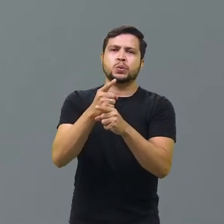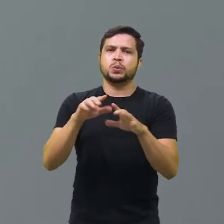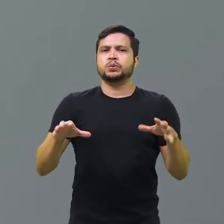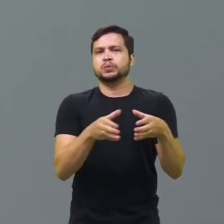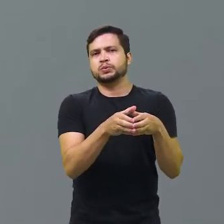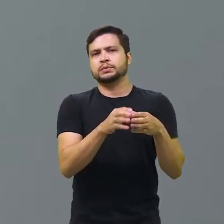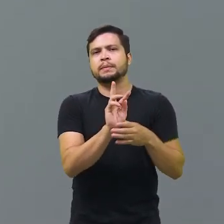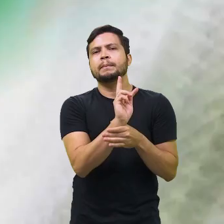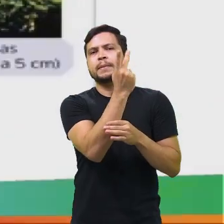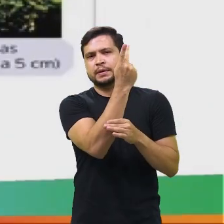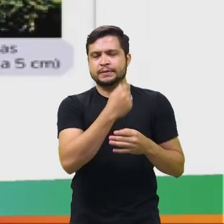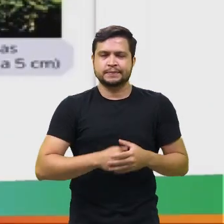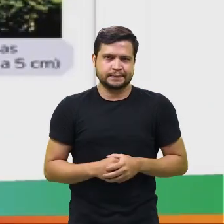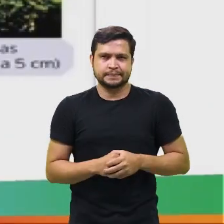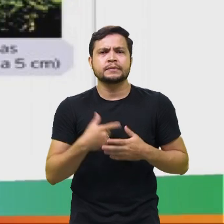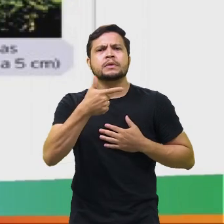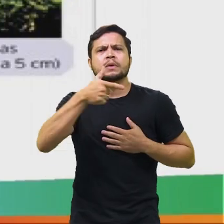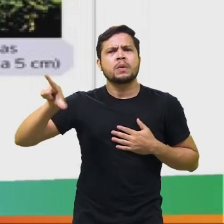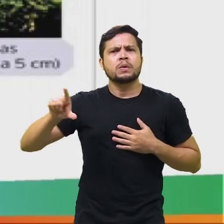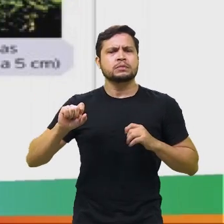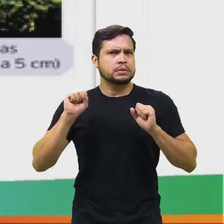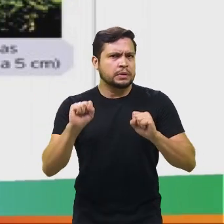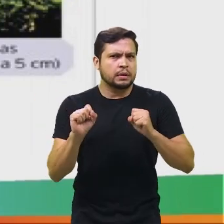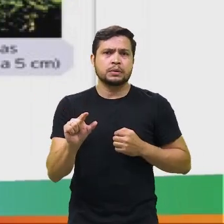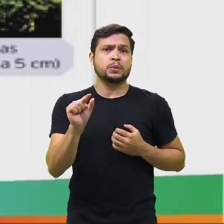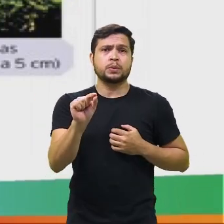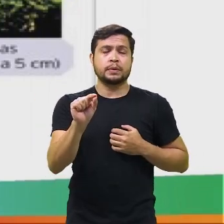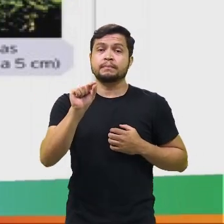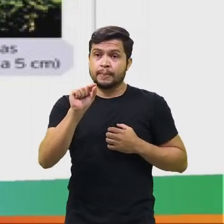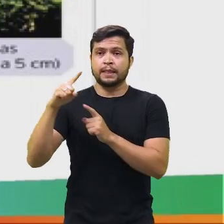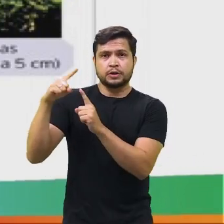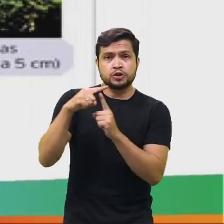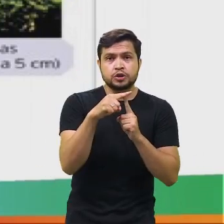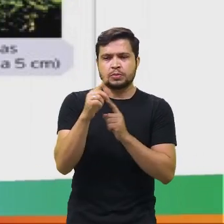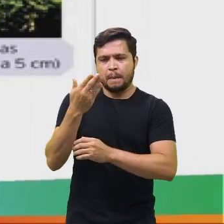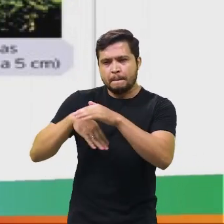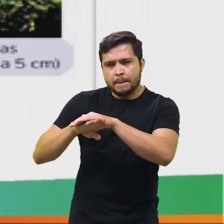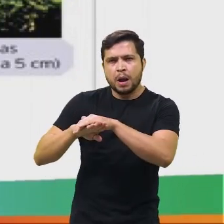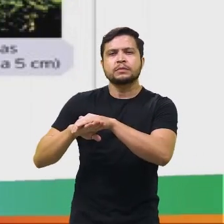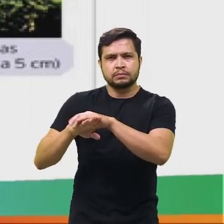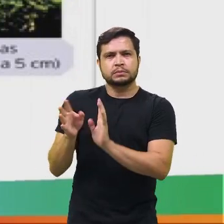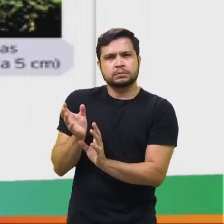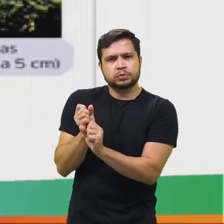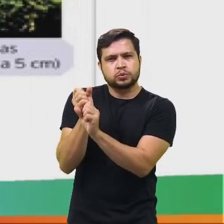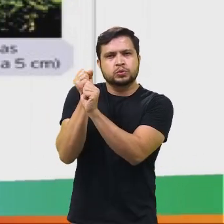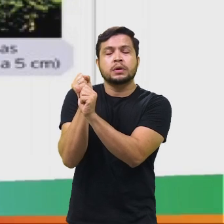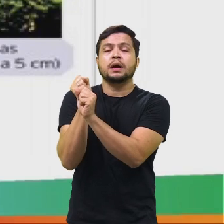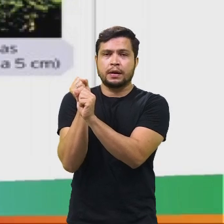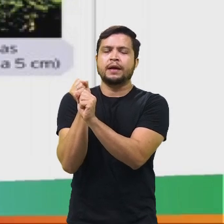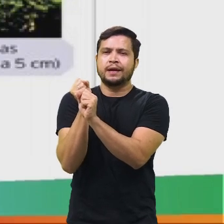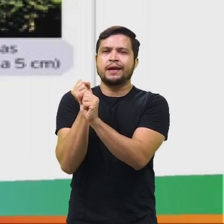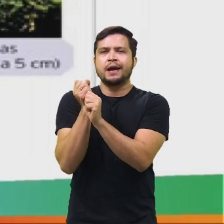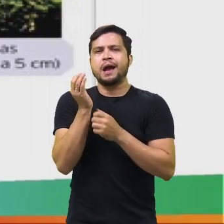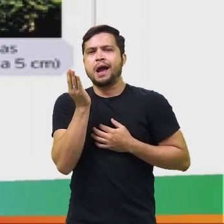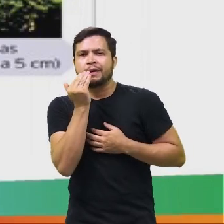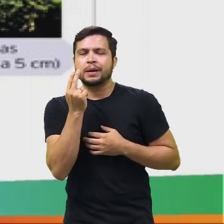planta, né? Outros elementos que a gente pode inserir aqui é o tipo de reserva de nutrientes, que é amido, então elas guardam esse amido no